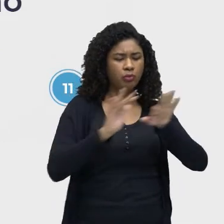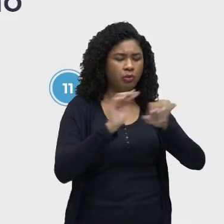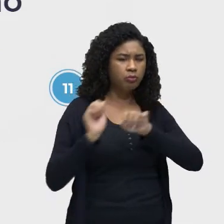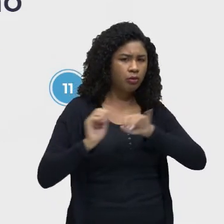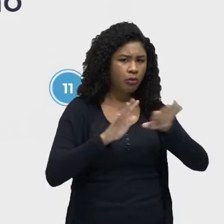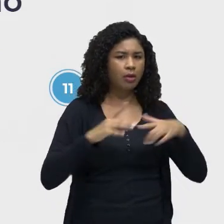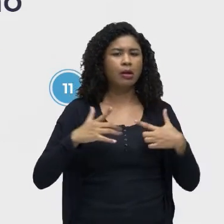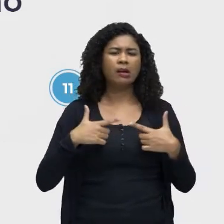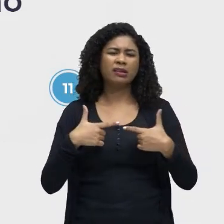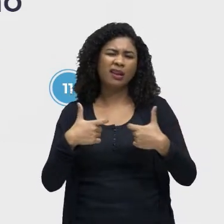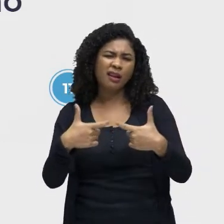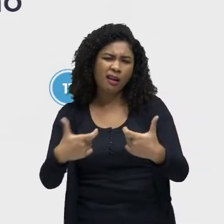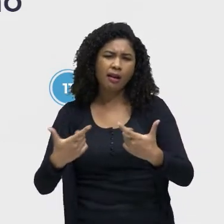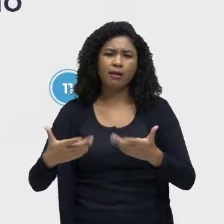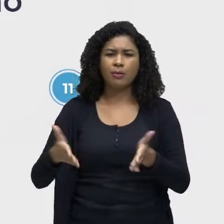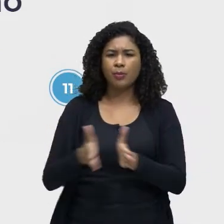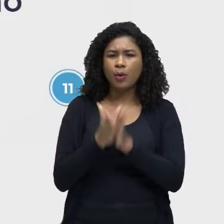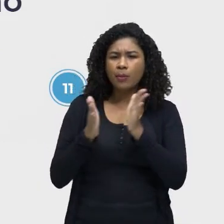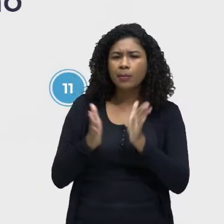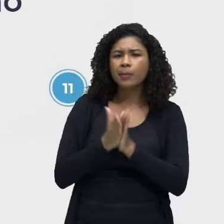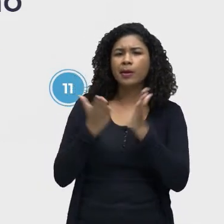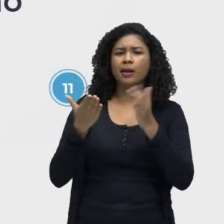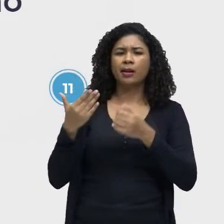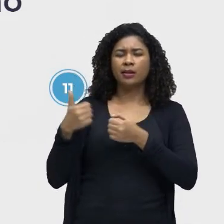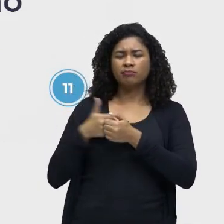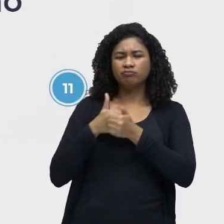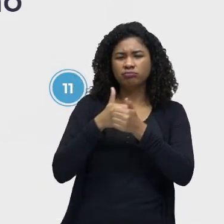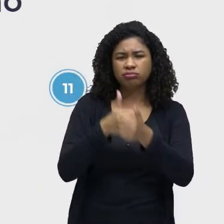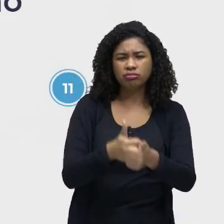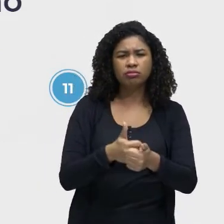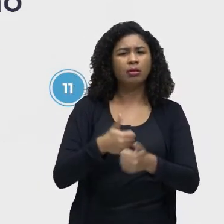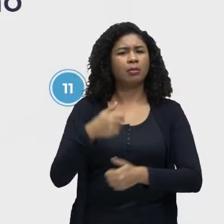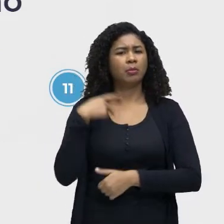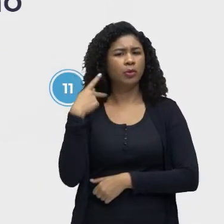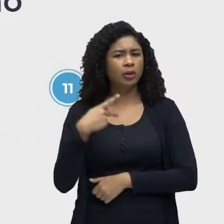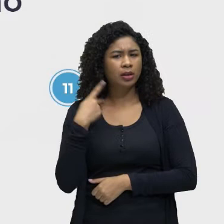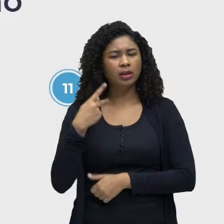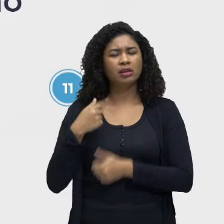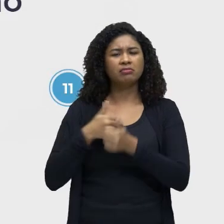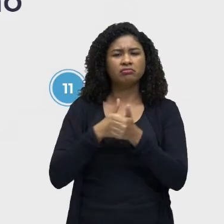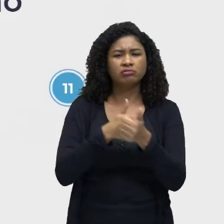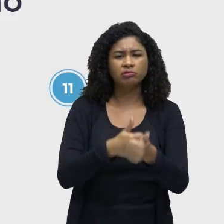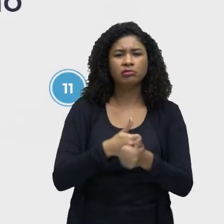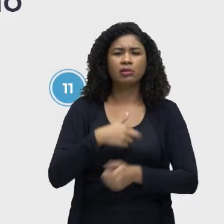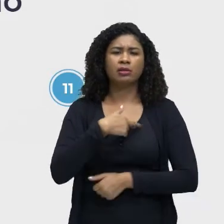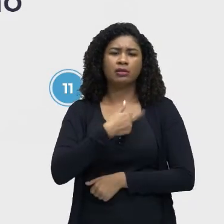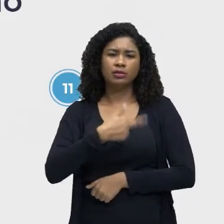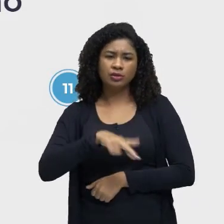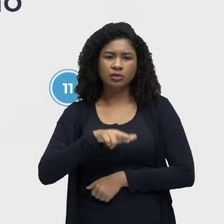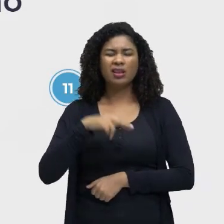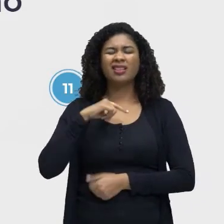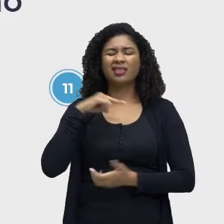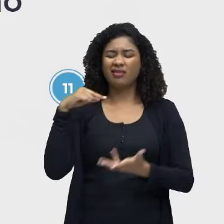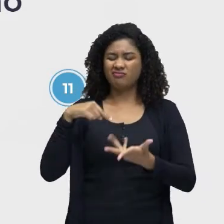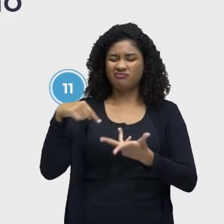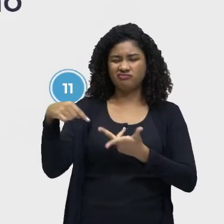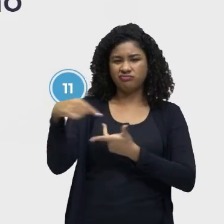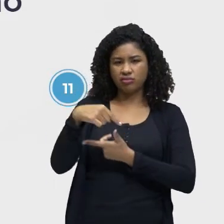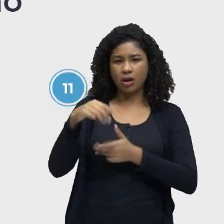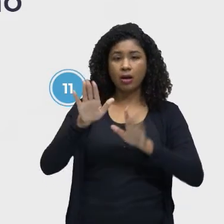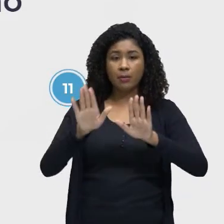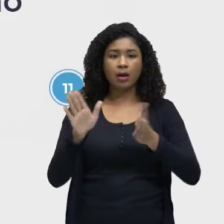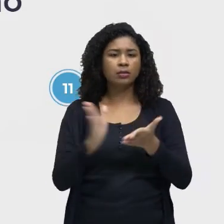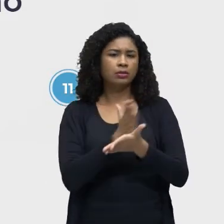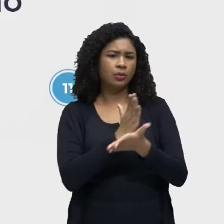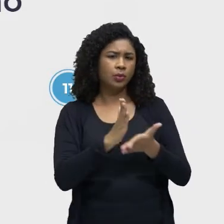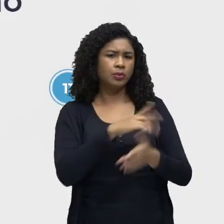a pobreza, repressão política, repressão religiosa. Então, tem diversos motivos. Só que alguns desses países que estão recebendo